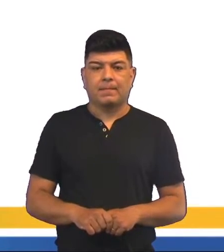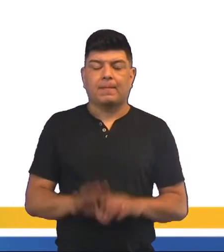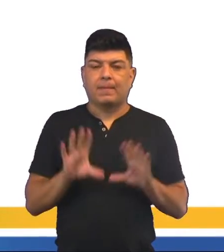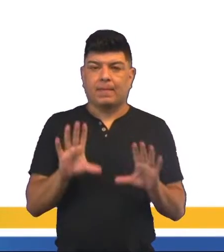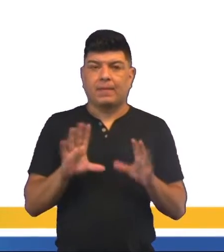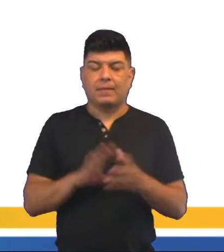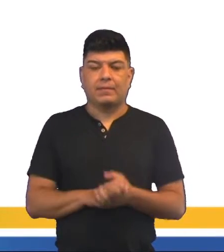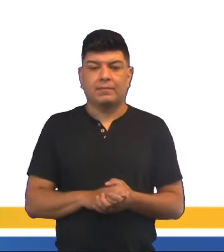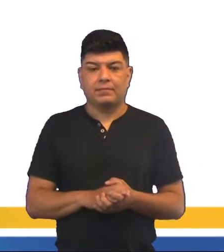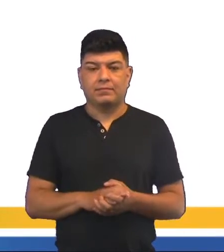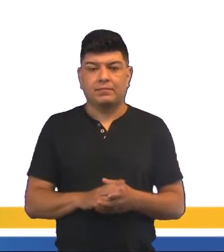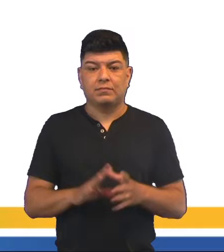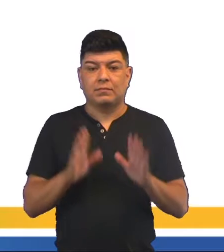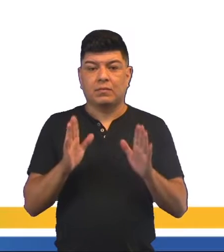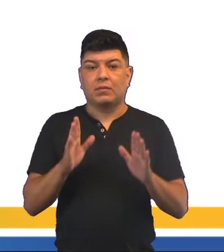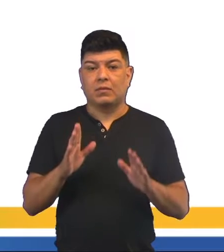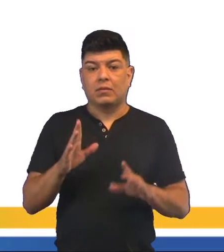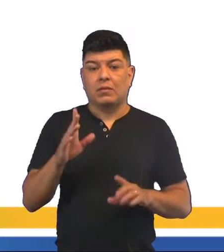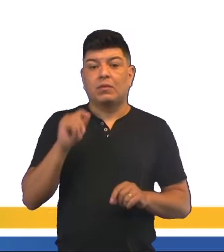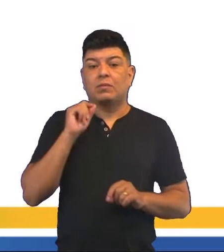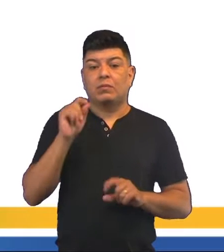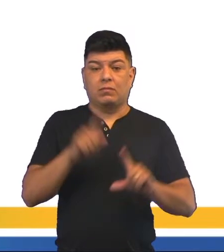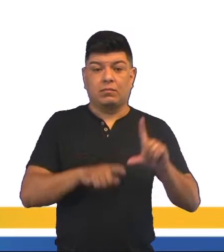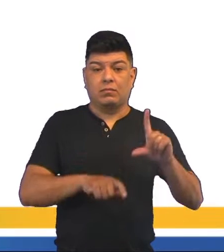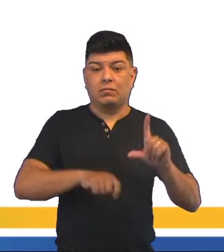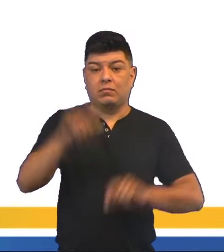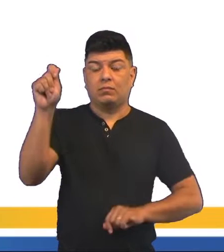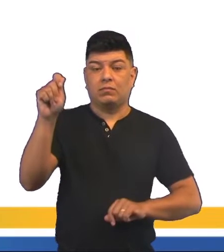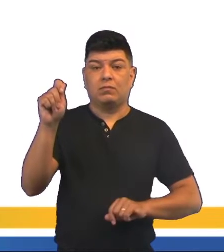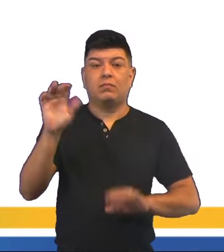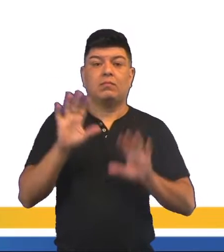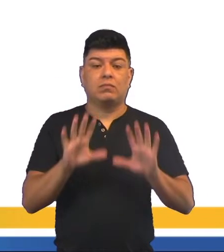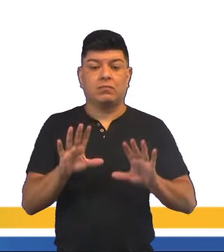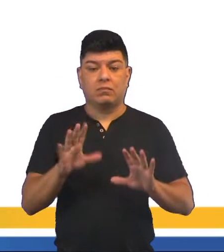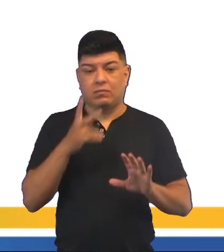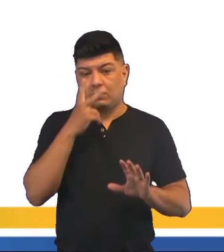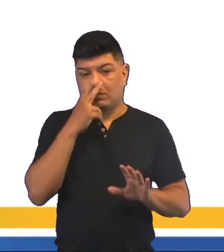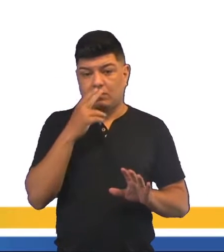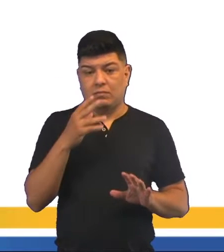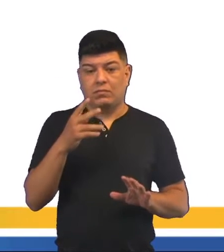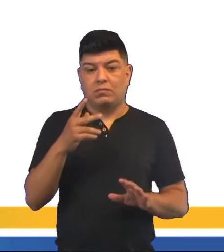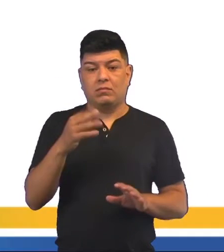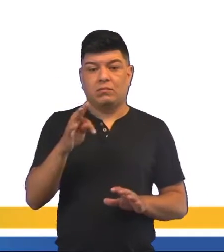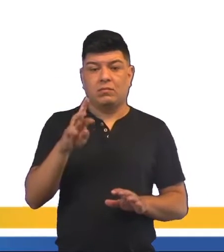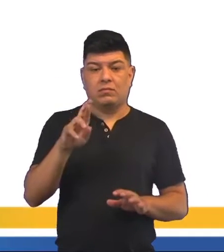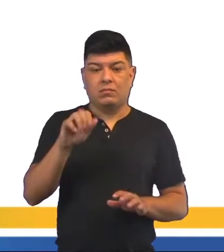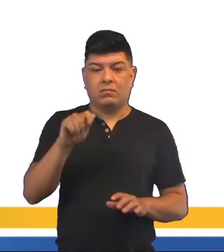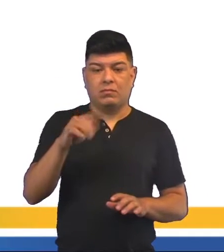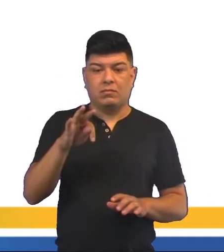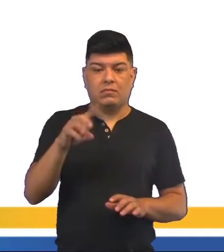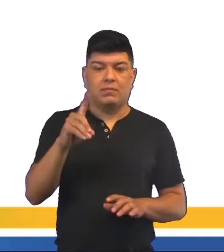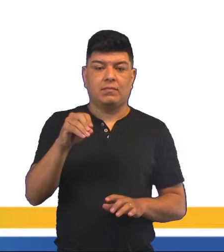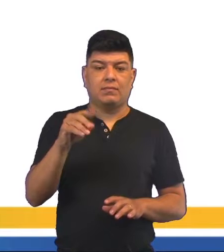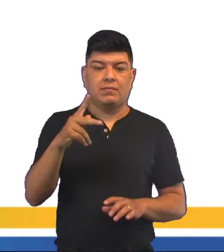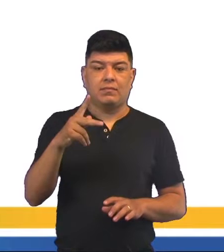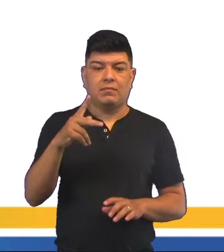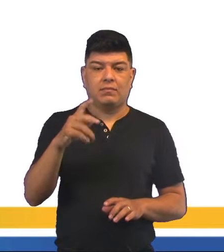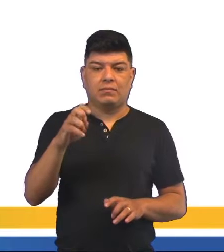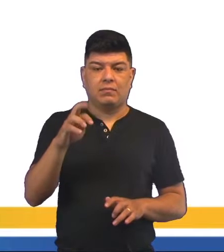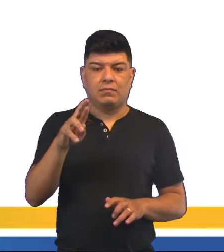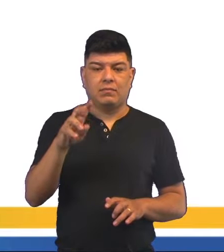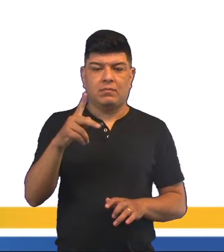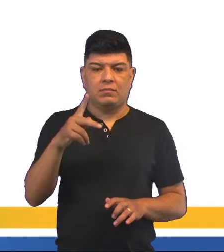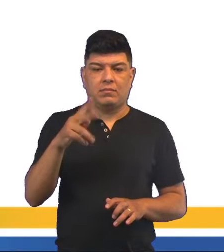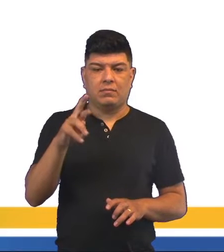Vamos começar falando da autonomia acreana, né? Apesar de o Tratado de Petrópolis, né, ter reconhecido o território acreano como brasileiro,